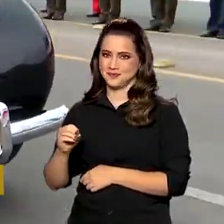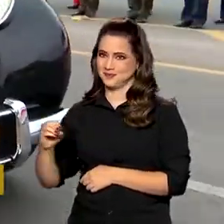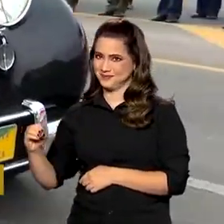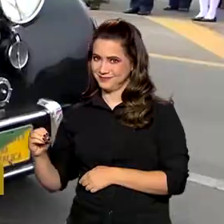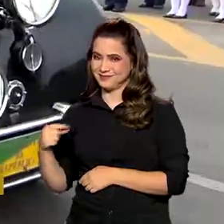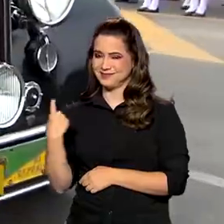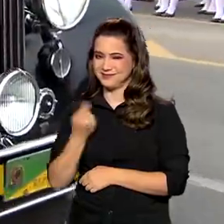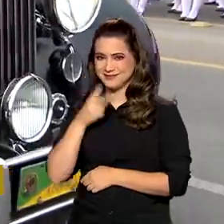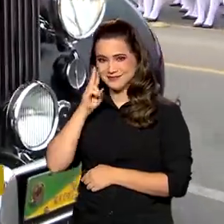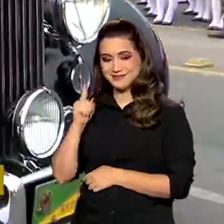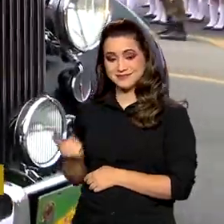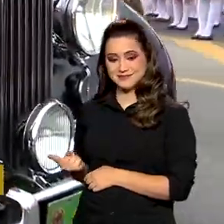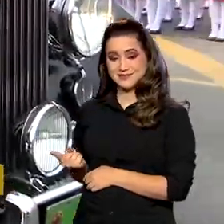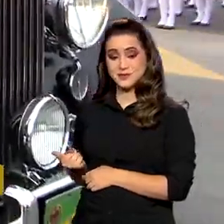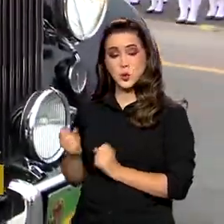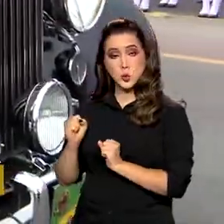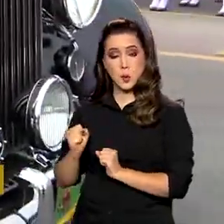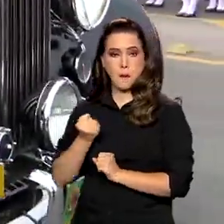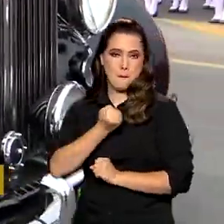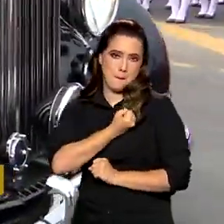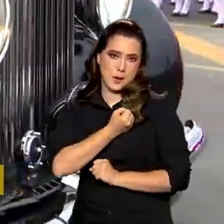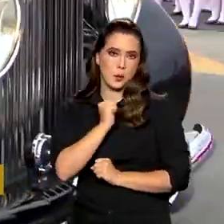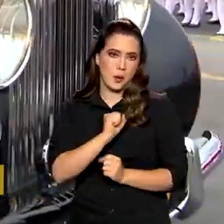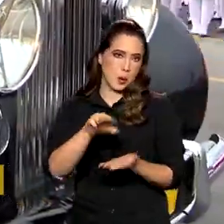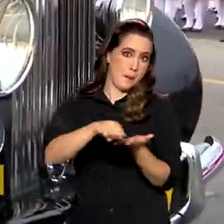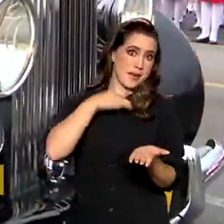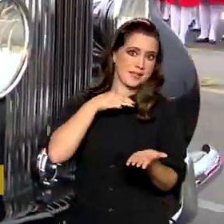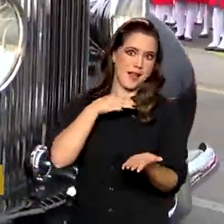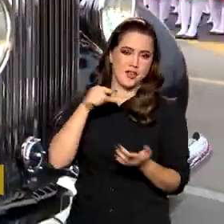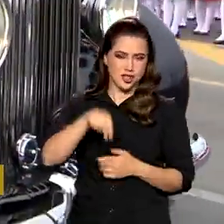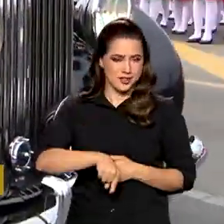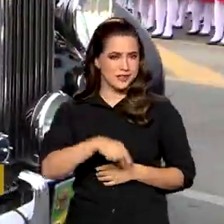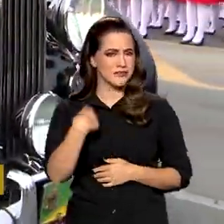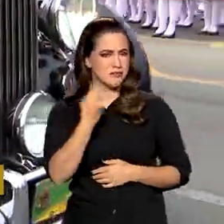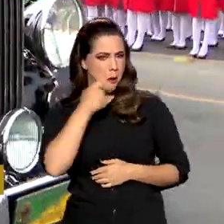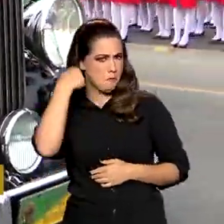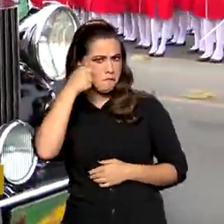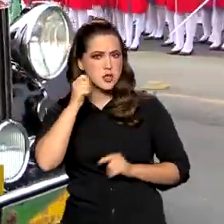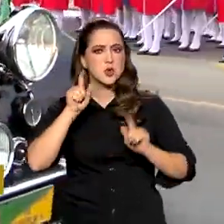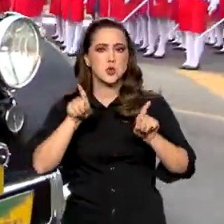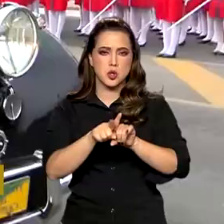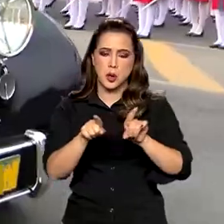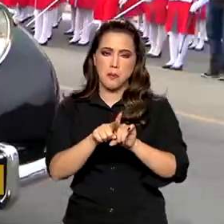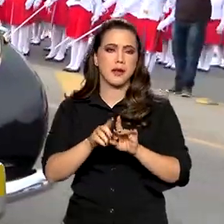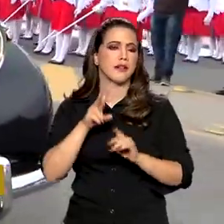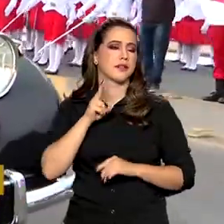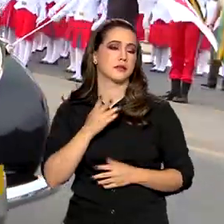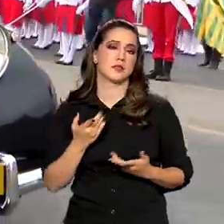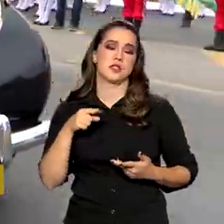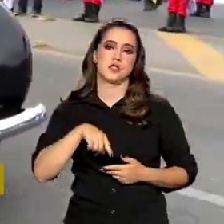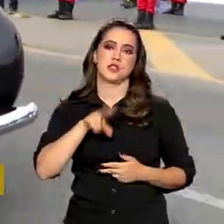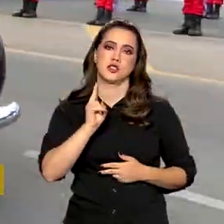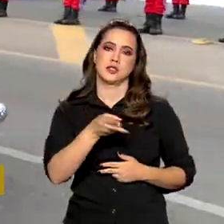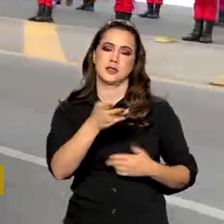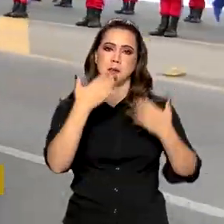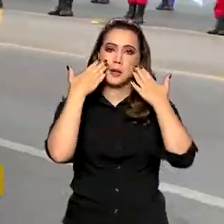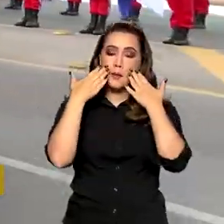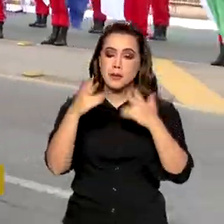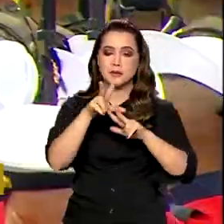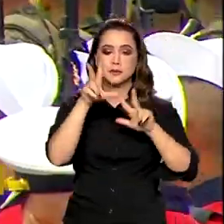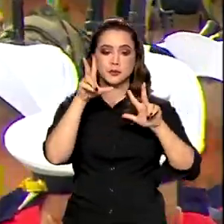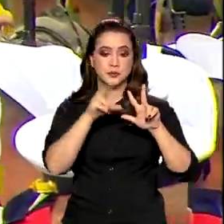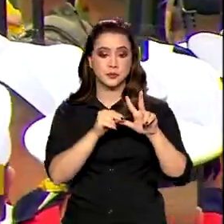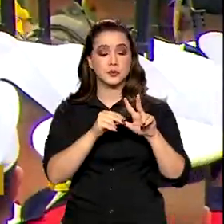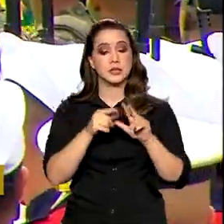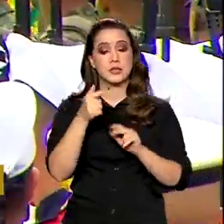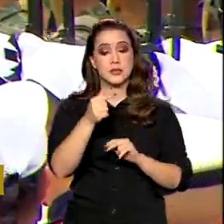999-52-8600. Estamos aguardando, esperando a sua participação nessa transmissão, que é tradicional aqui na TV Brasil, né, Paulo? Exato. Essa transmissão